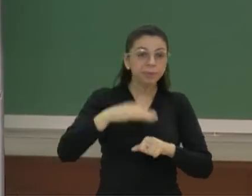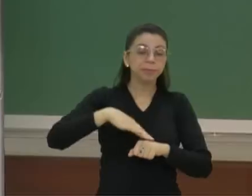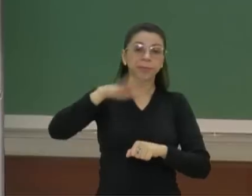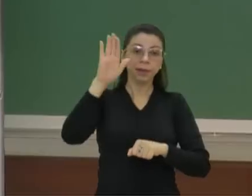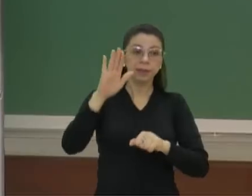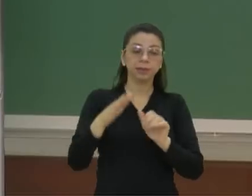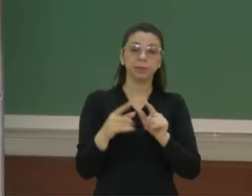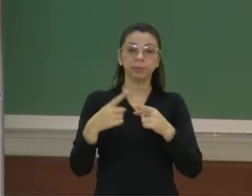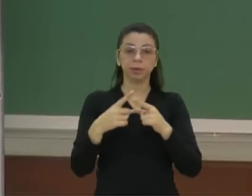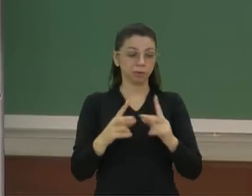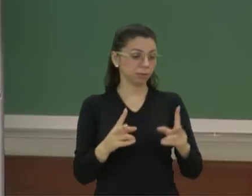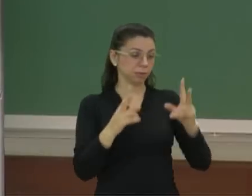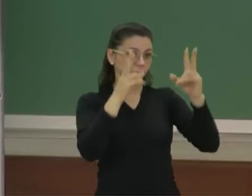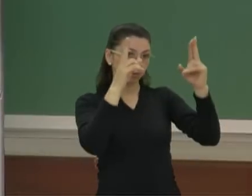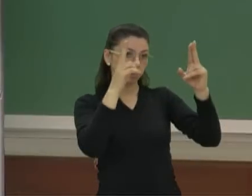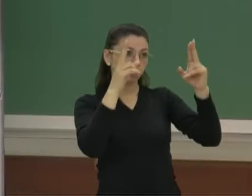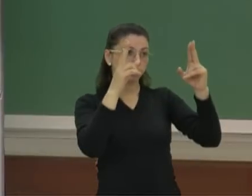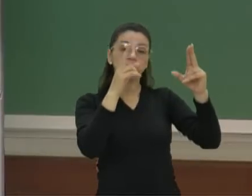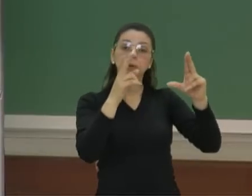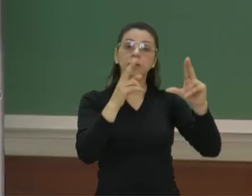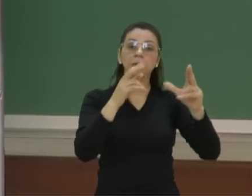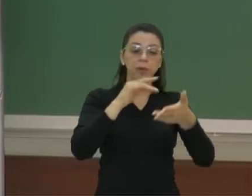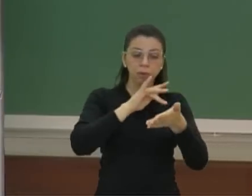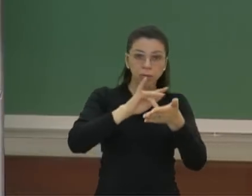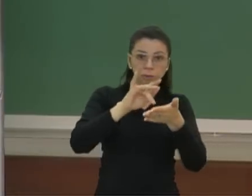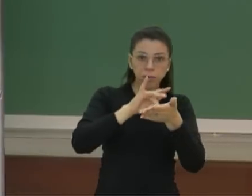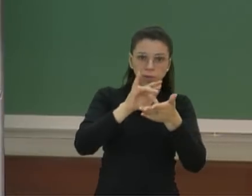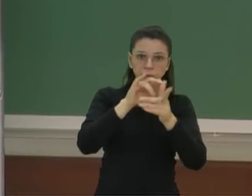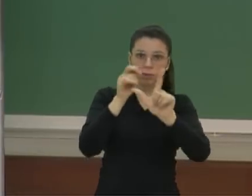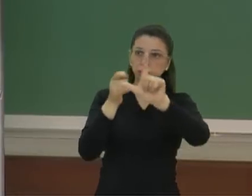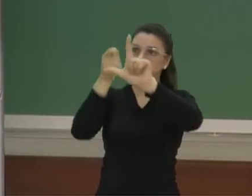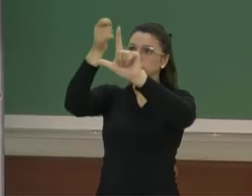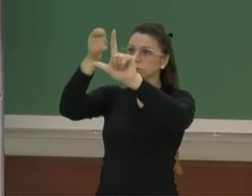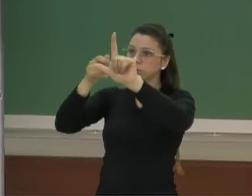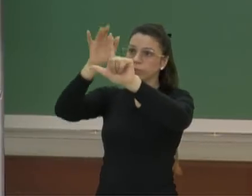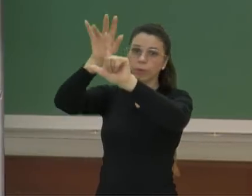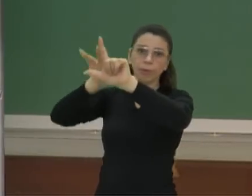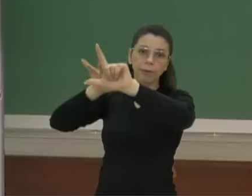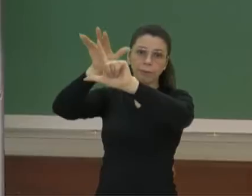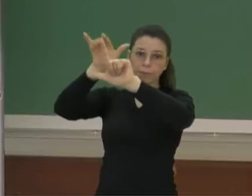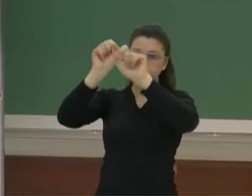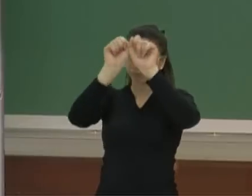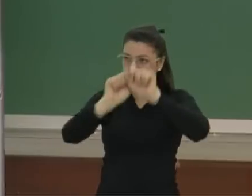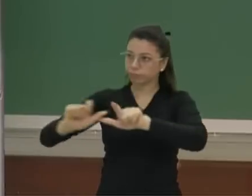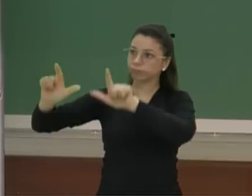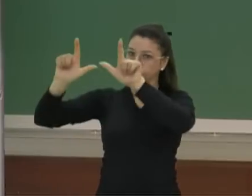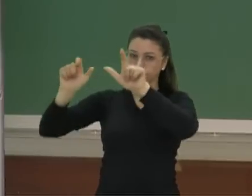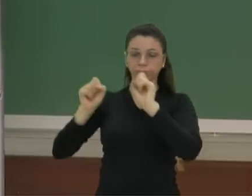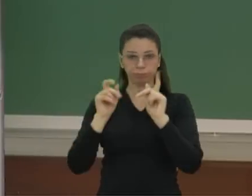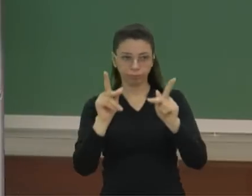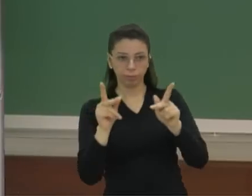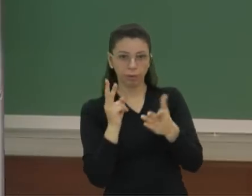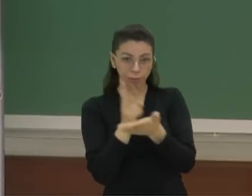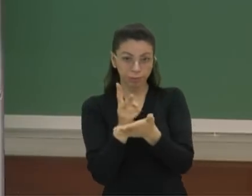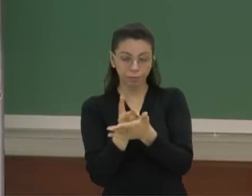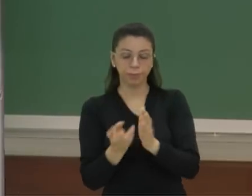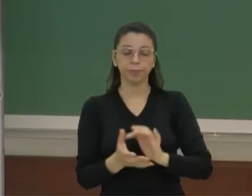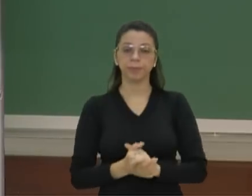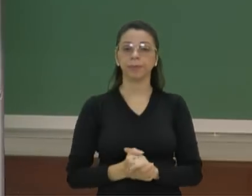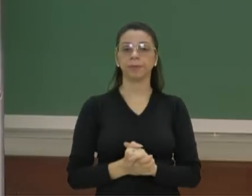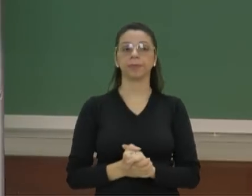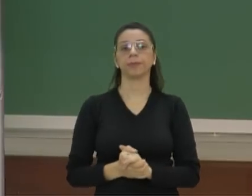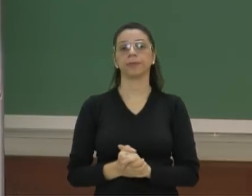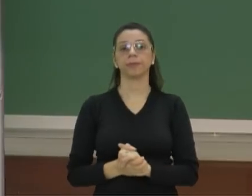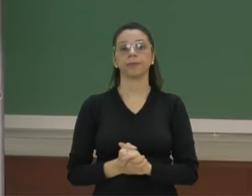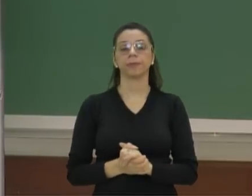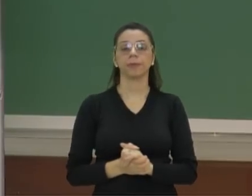só um recorte. Aponte o seu celular para o QR Code para ler lá na íntegra. Então vamos adiante? Eu trago aqui para